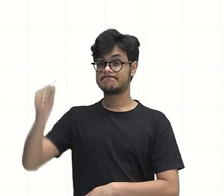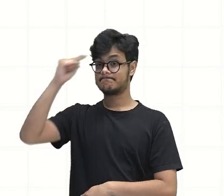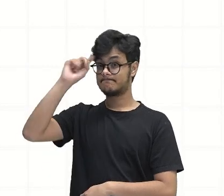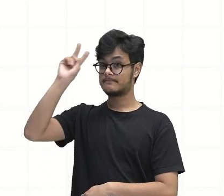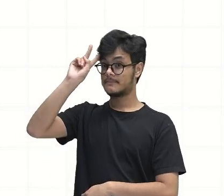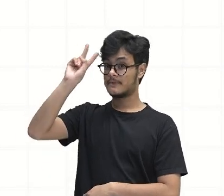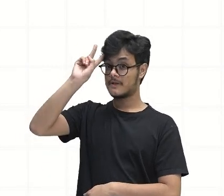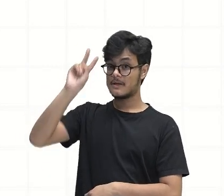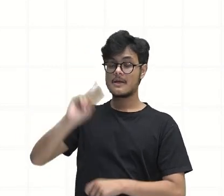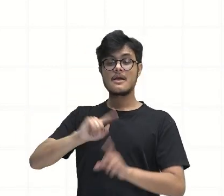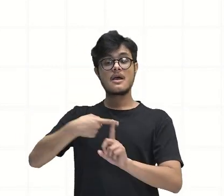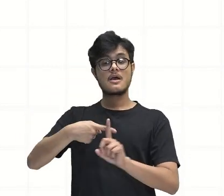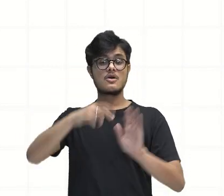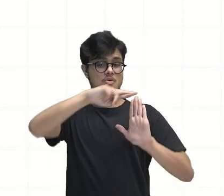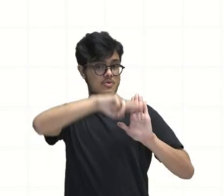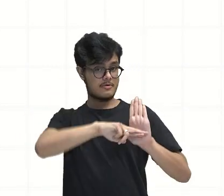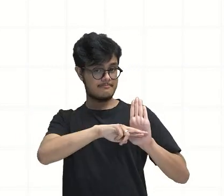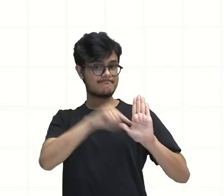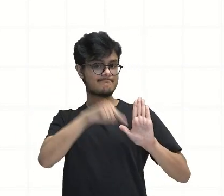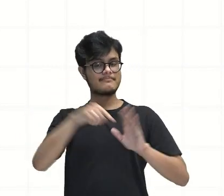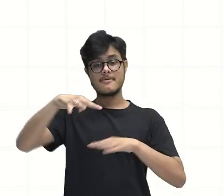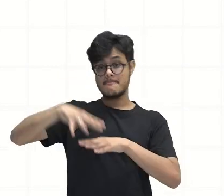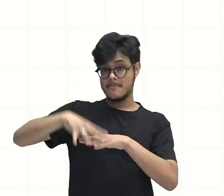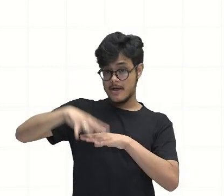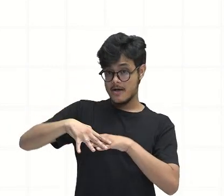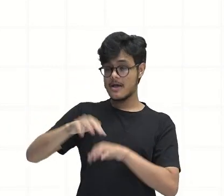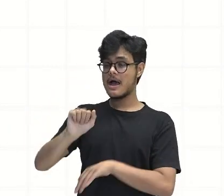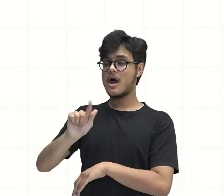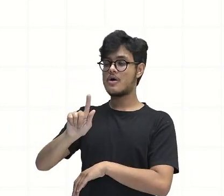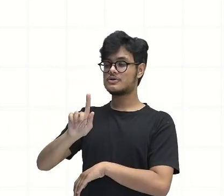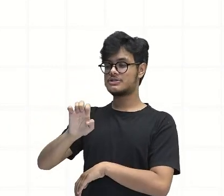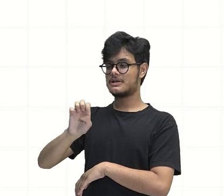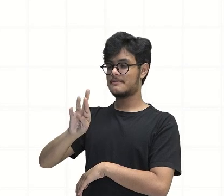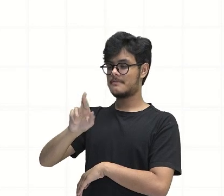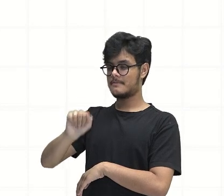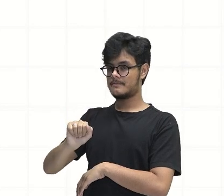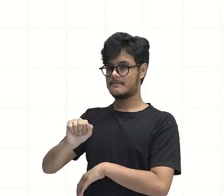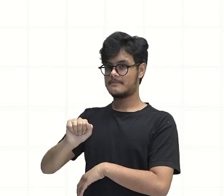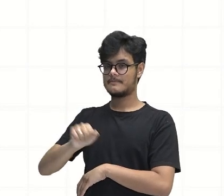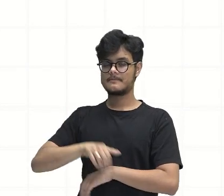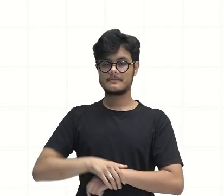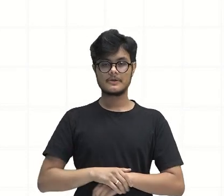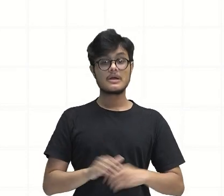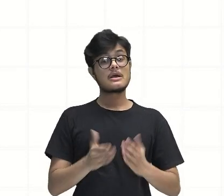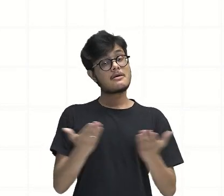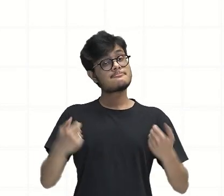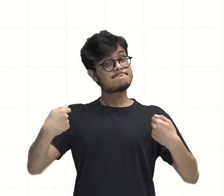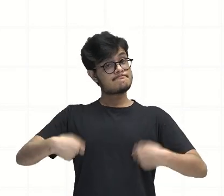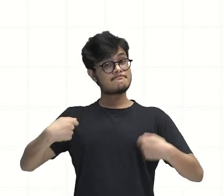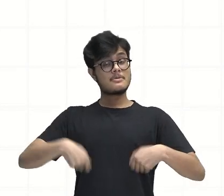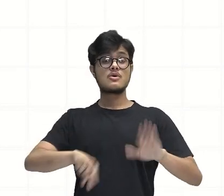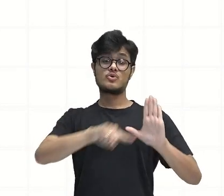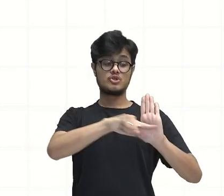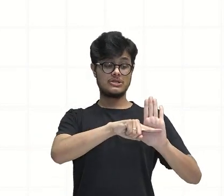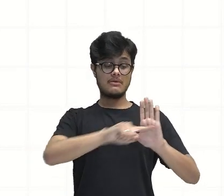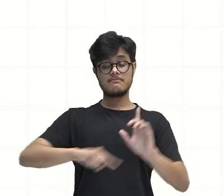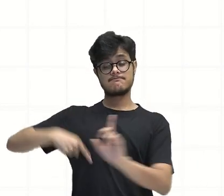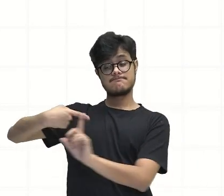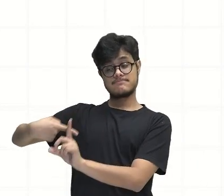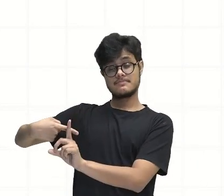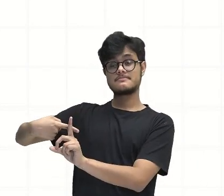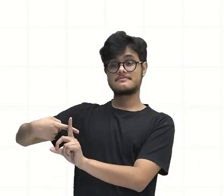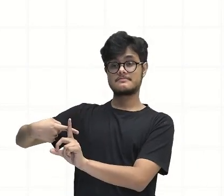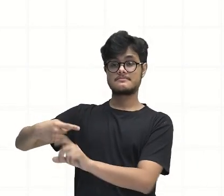essa soma, ela sempre será uma soma algébrica. E aí eu tenho que levar em